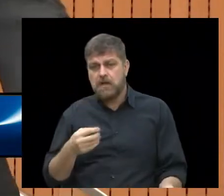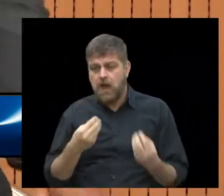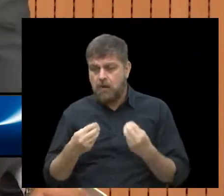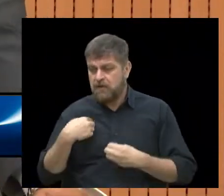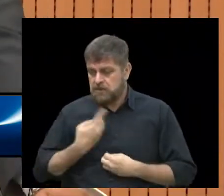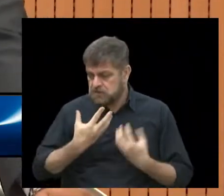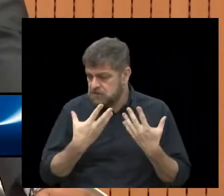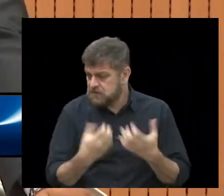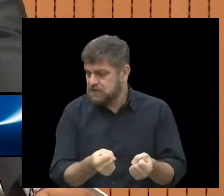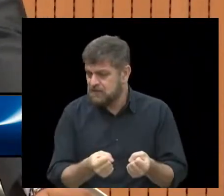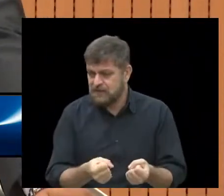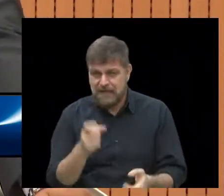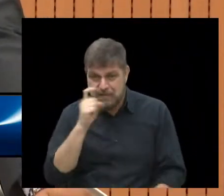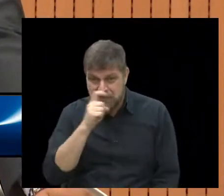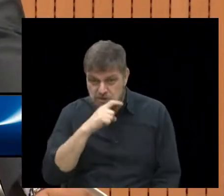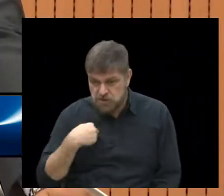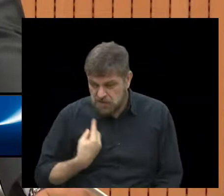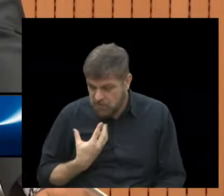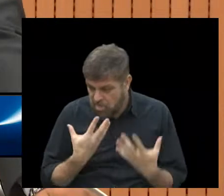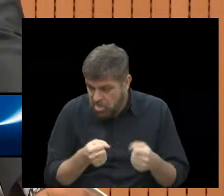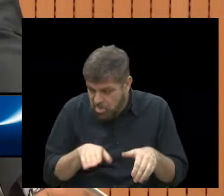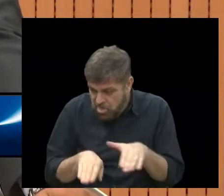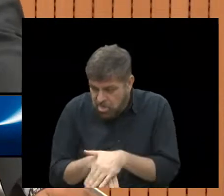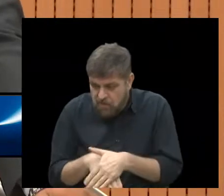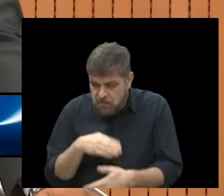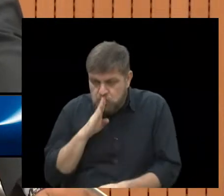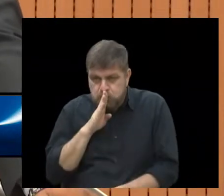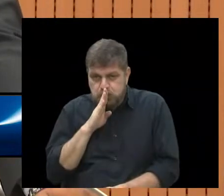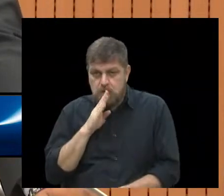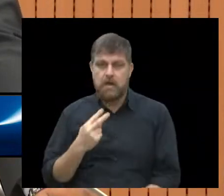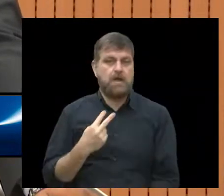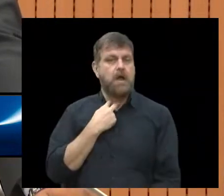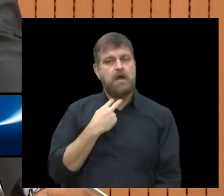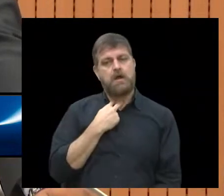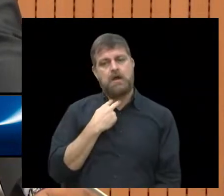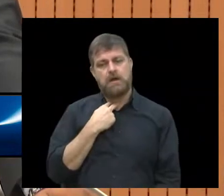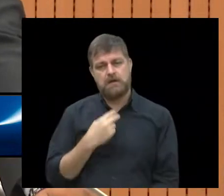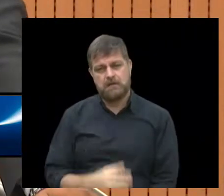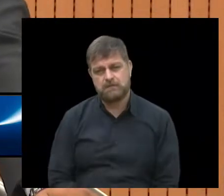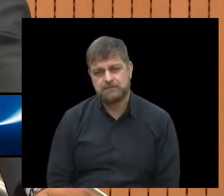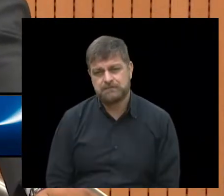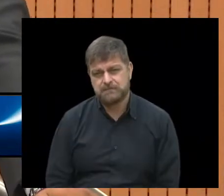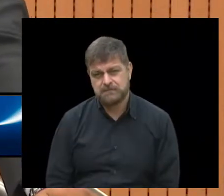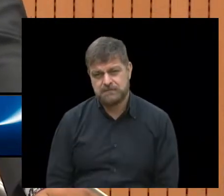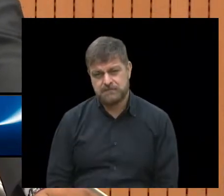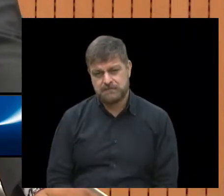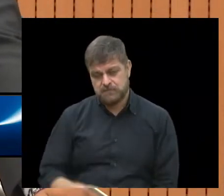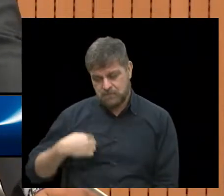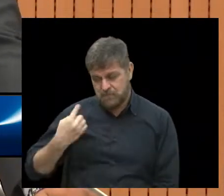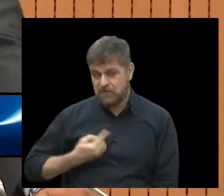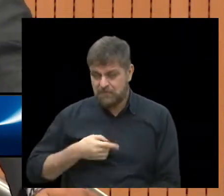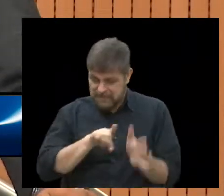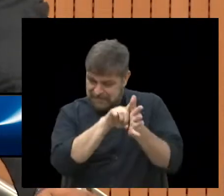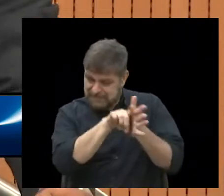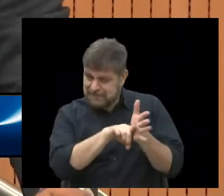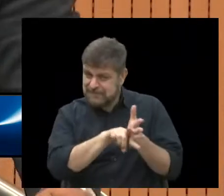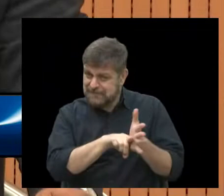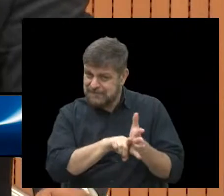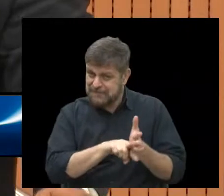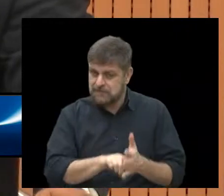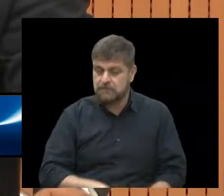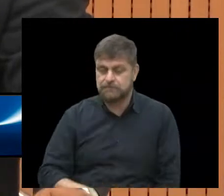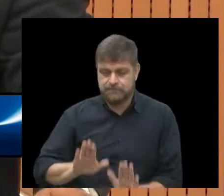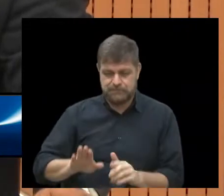podemos aceitar essas mentiras mais. Nós não podemos, vereador Edson Ribeiro. E nós vamos ter que investigar fundo. Uma